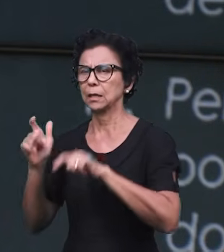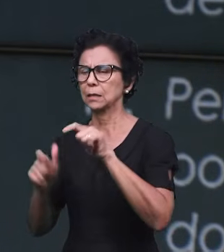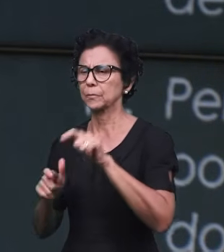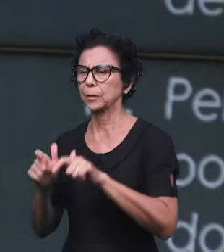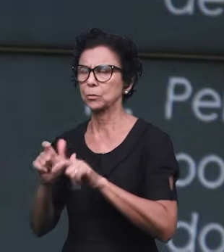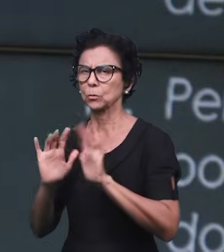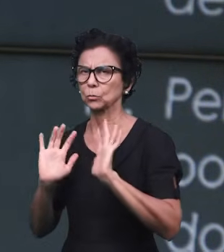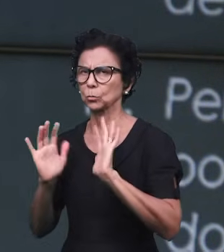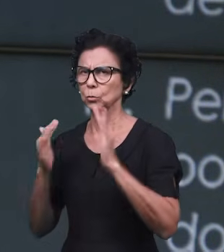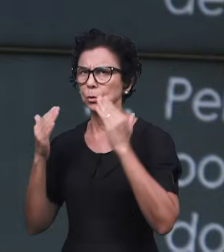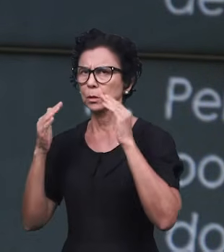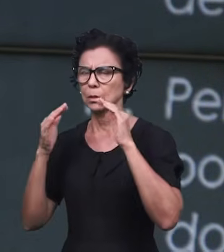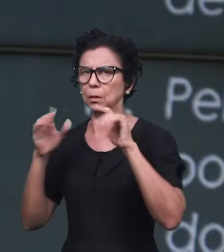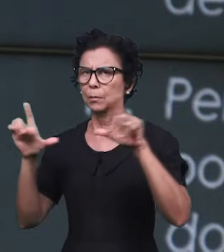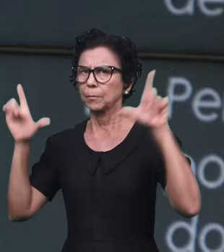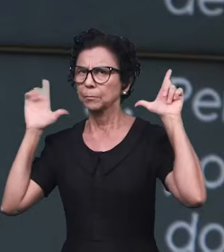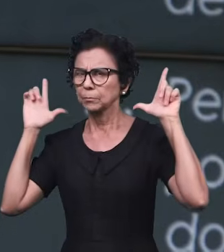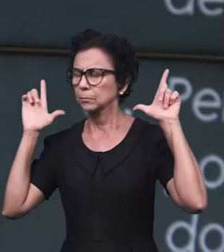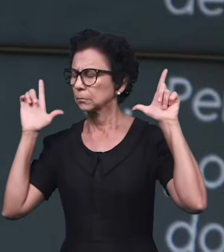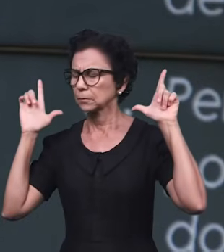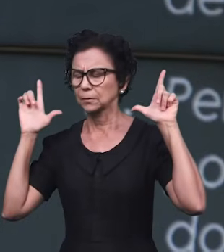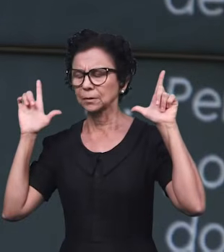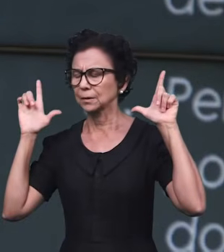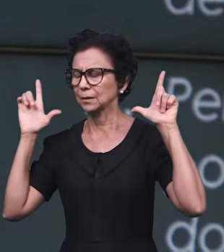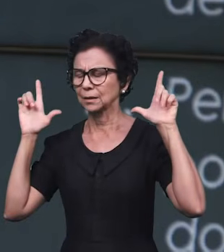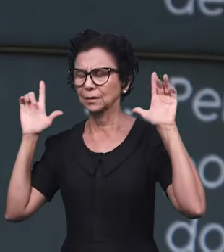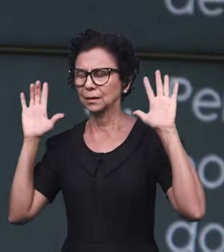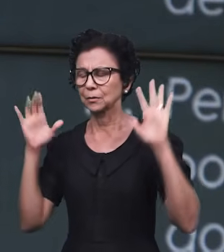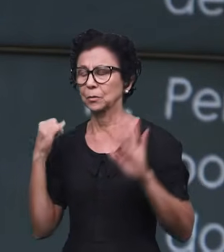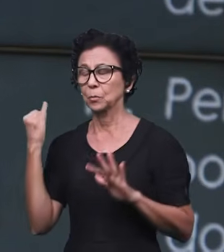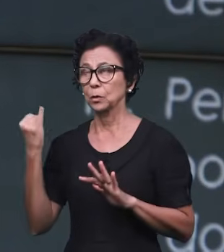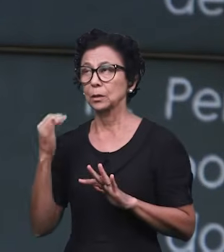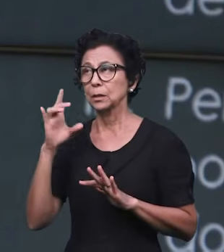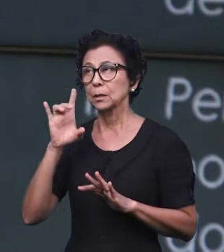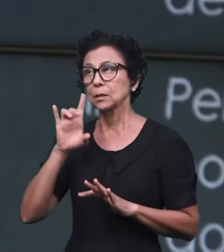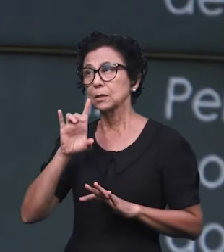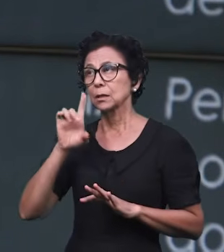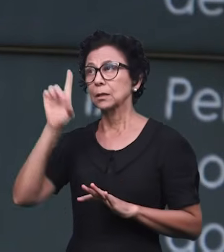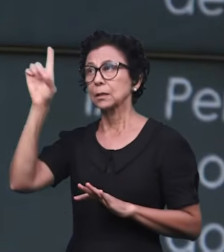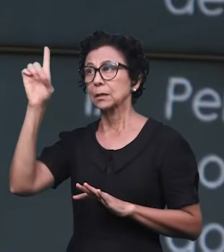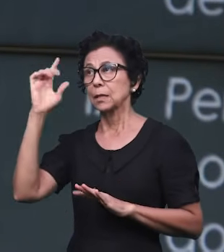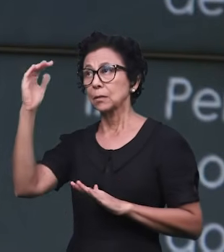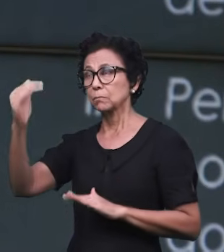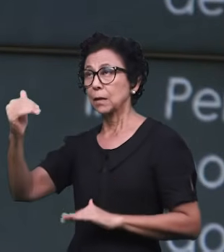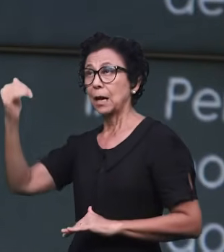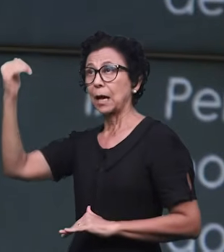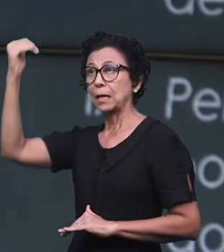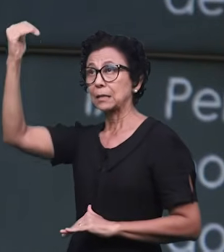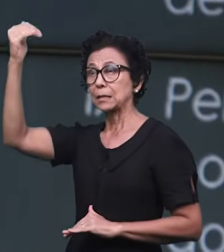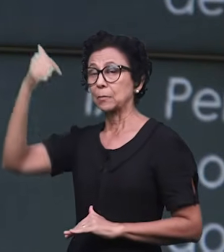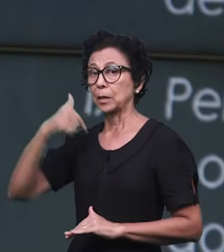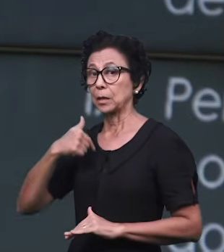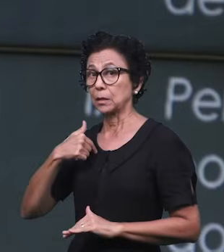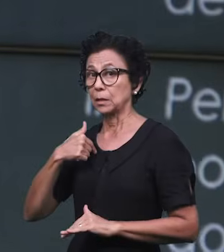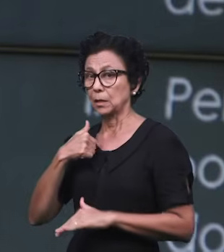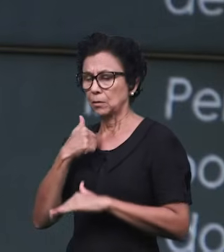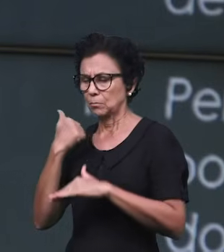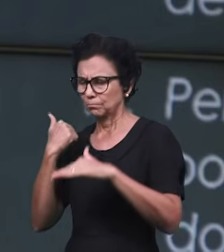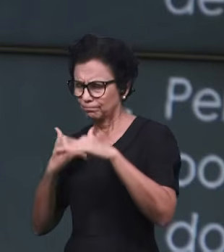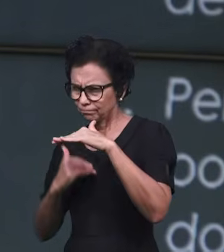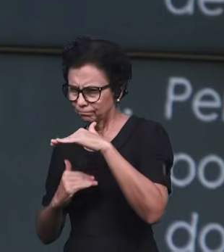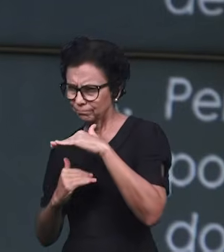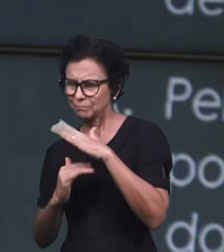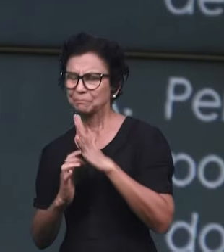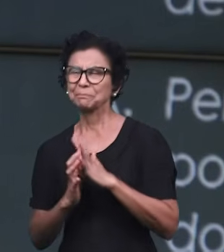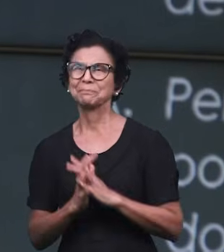João Batista a respeito de Jesus, importa que ele cresça e que eu desapareça, de preferência, né? Diminua, desapareça, para que a